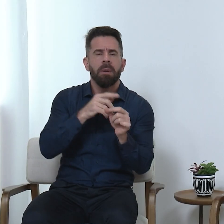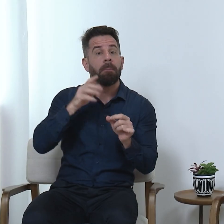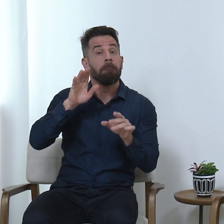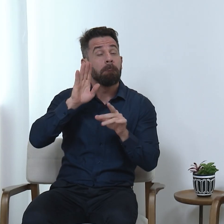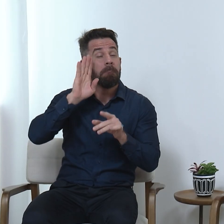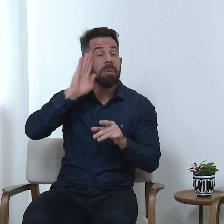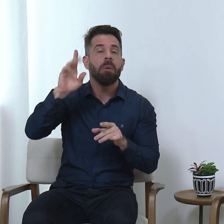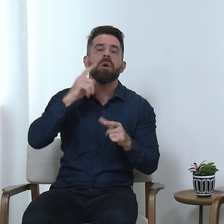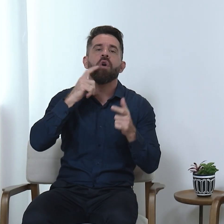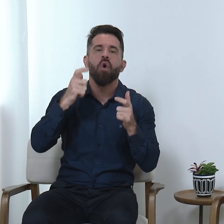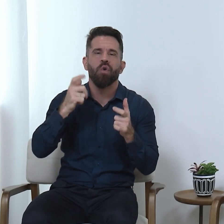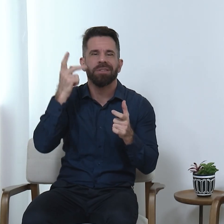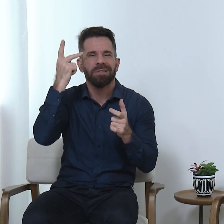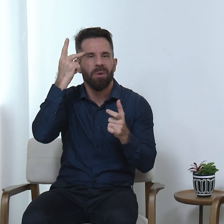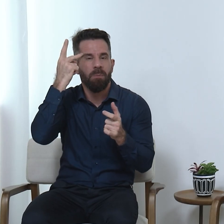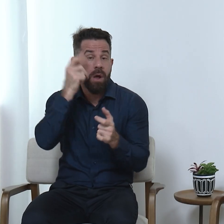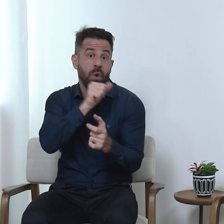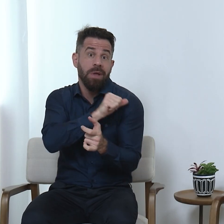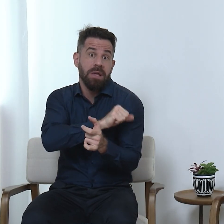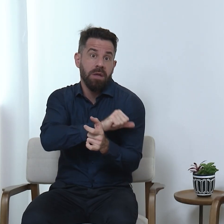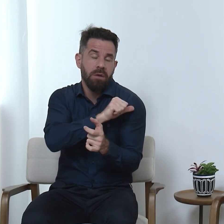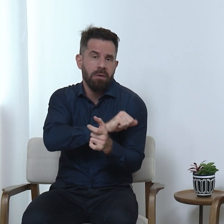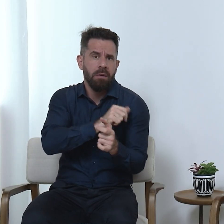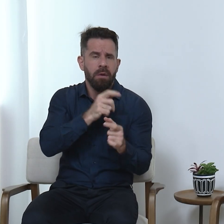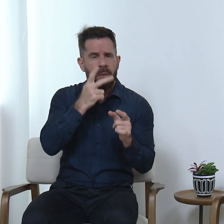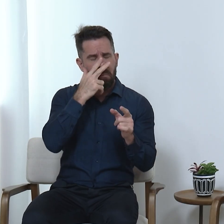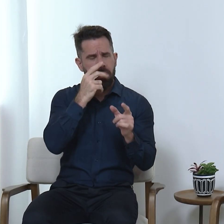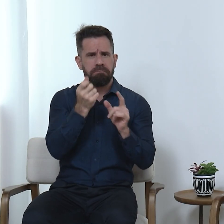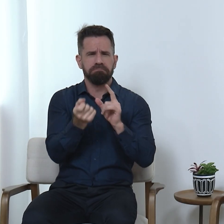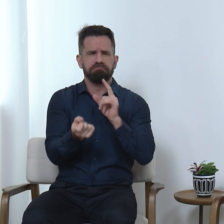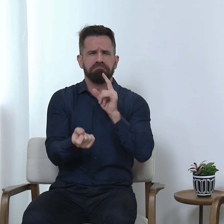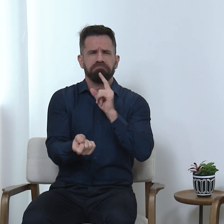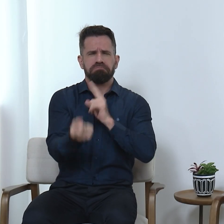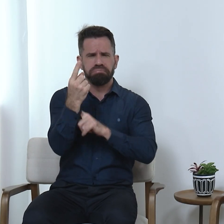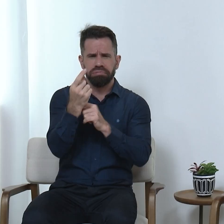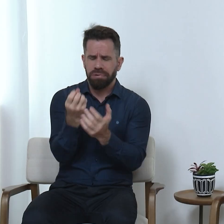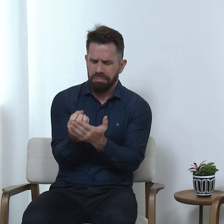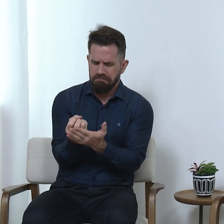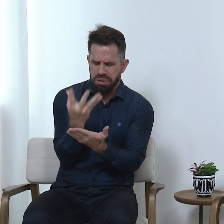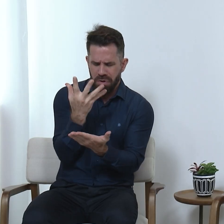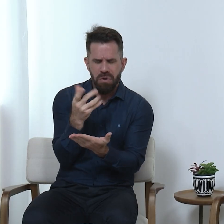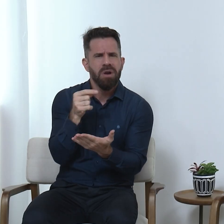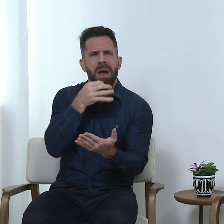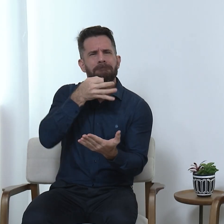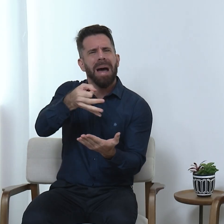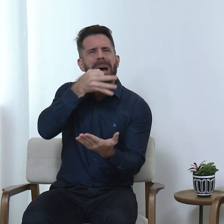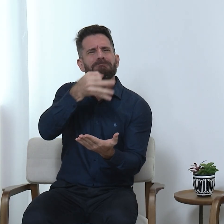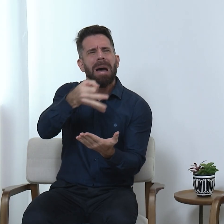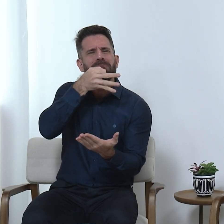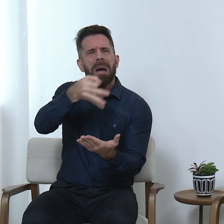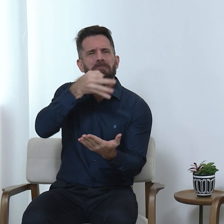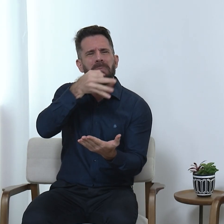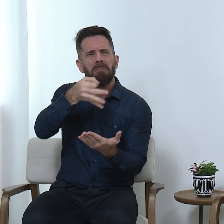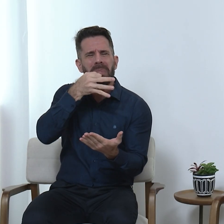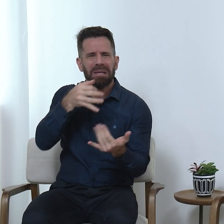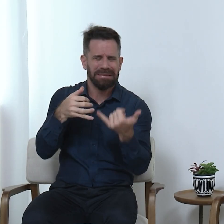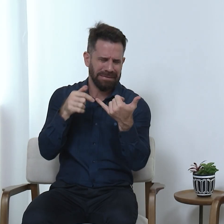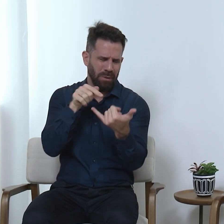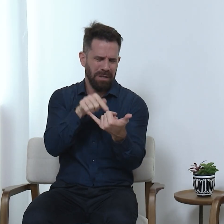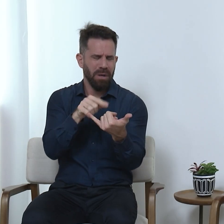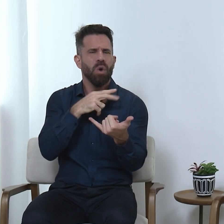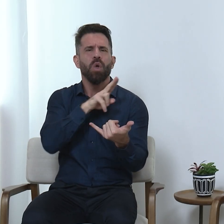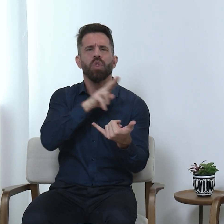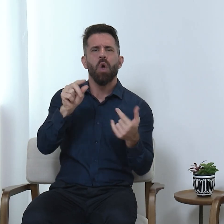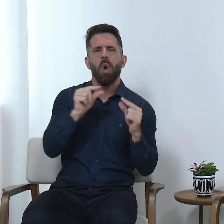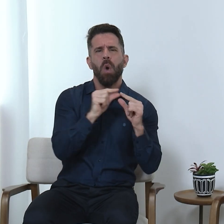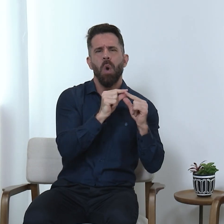do estado de São Paulo e do Rio de Janeiro, despertaram com um alerta sonoro no celular, acompanhado de uma mensagem que tinha o